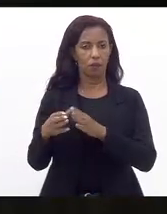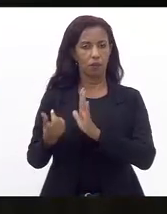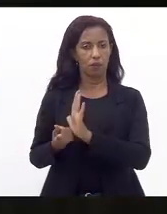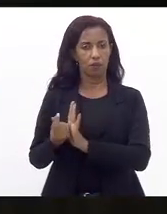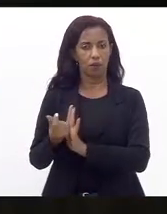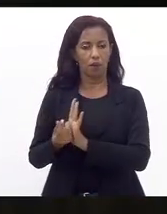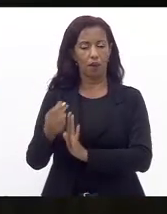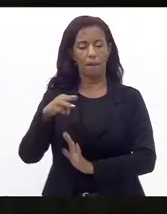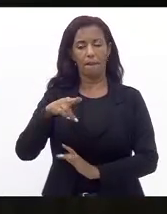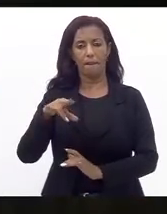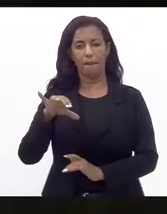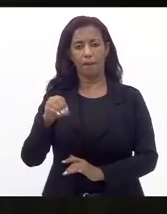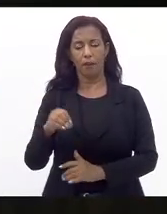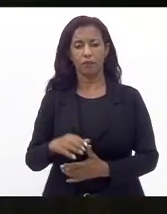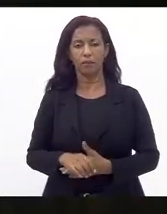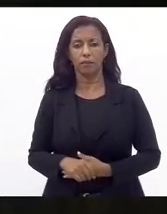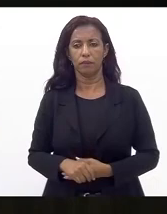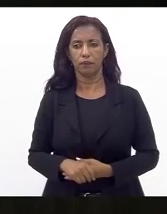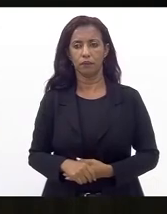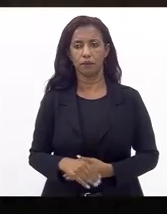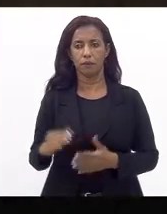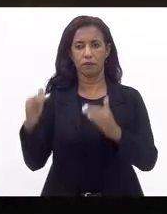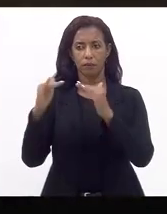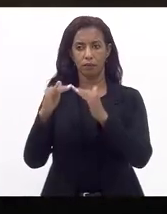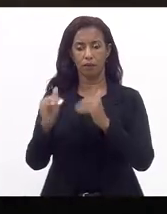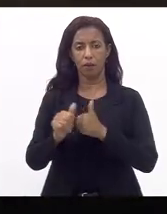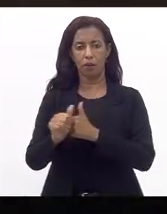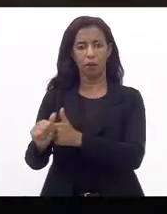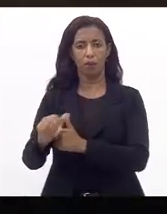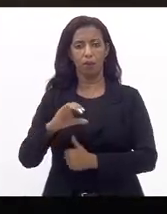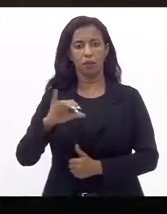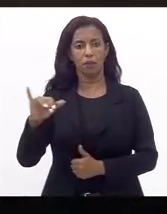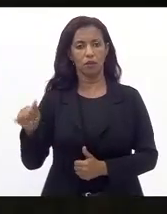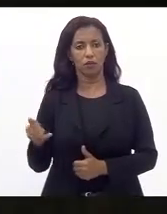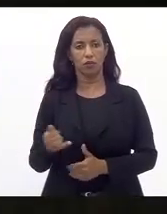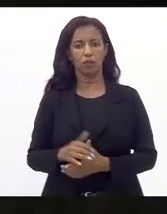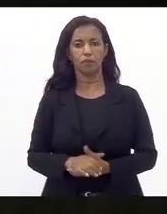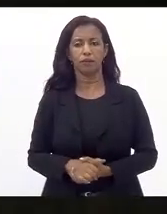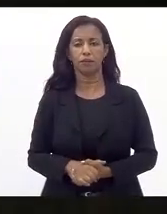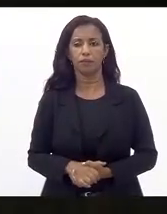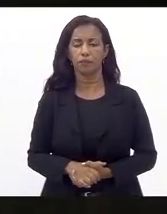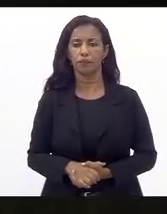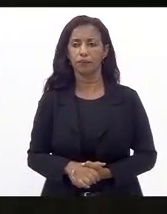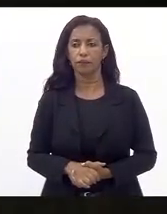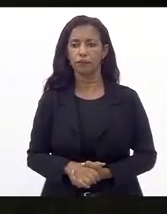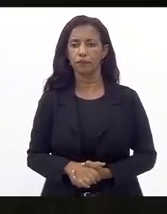apertado mas Pacheco é favorável acompanhar nessa cidade é